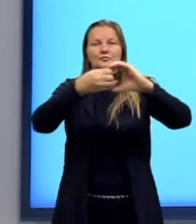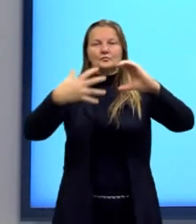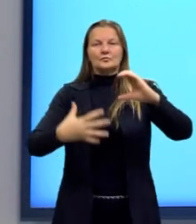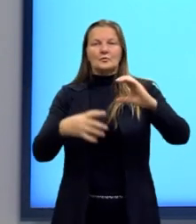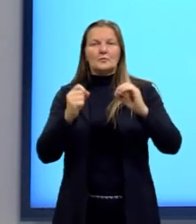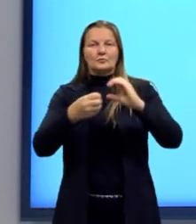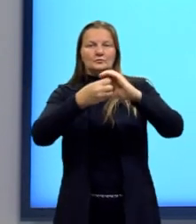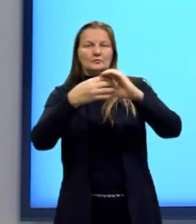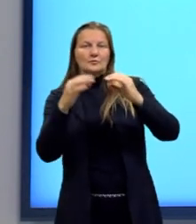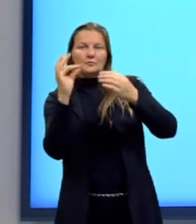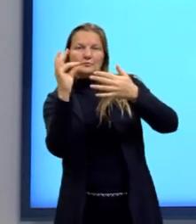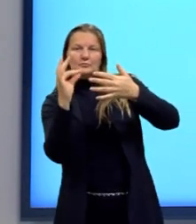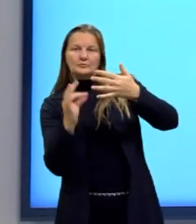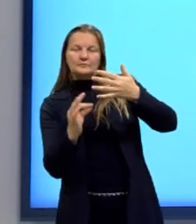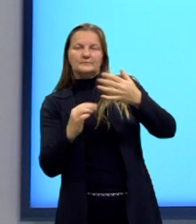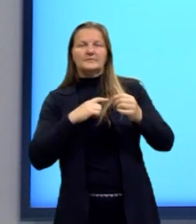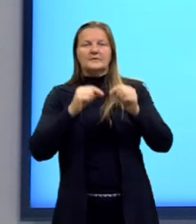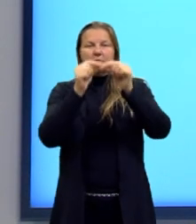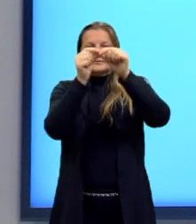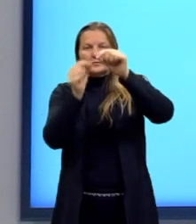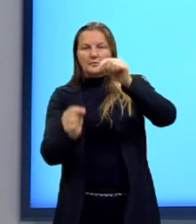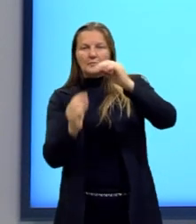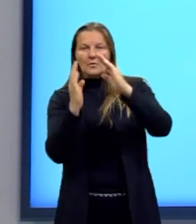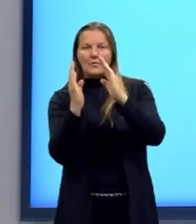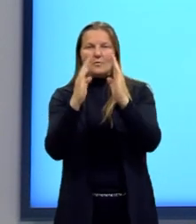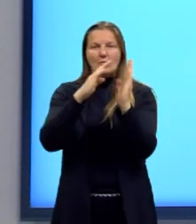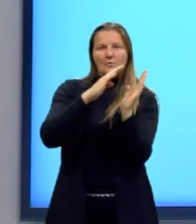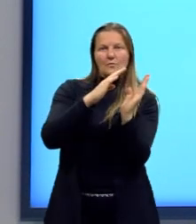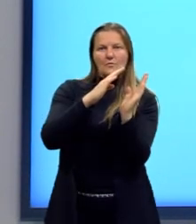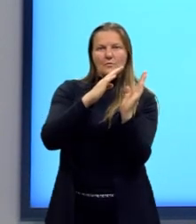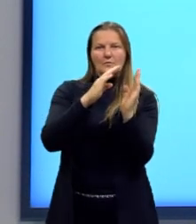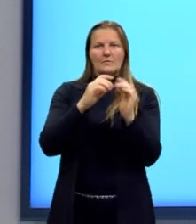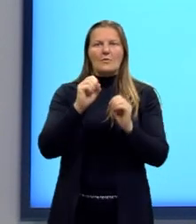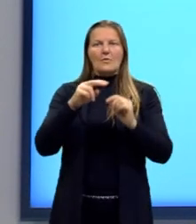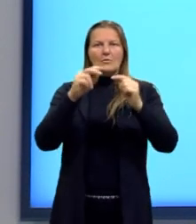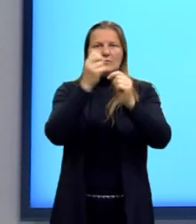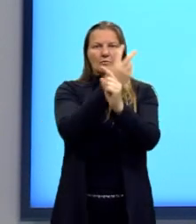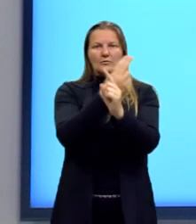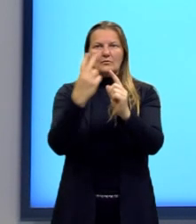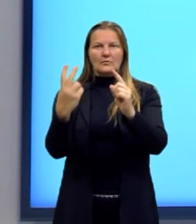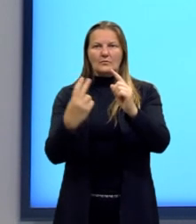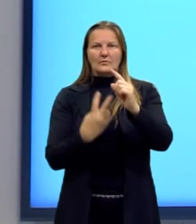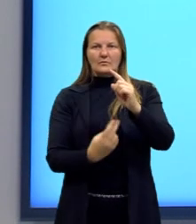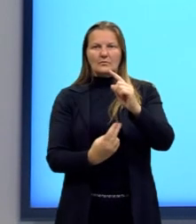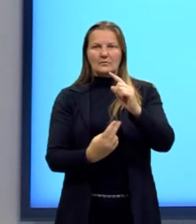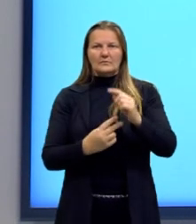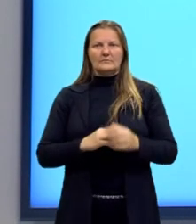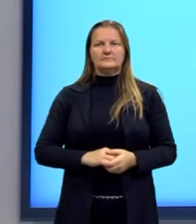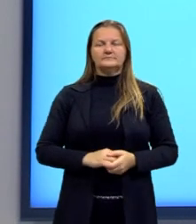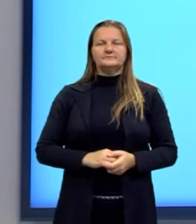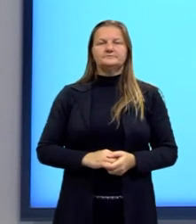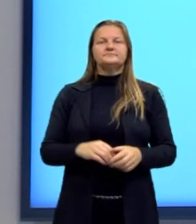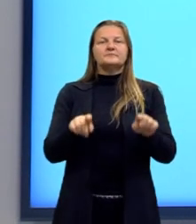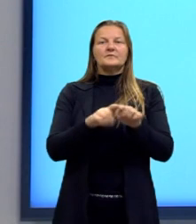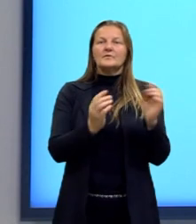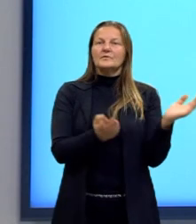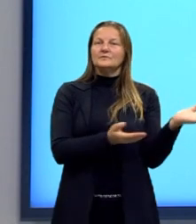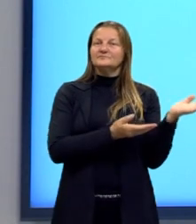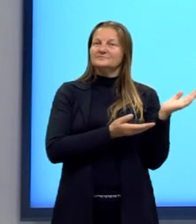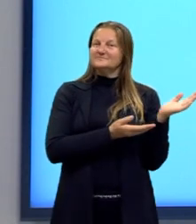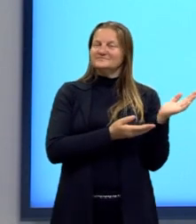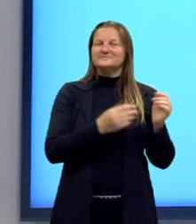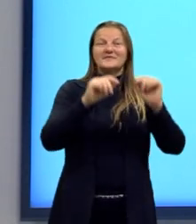classificado Como cone reto oblíquo ou também o equilátero bom então Aqui nós temos